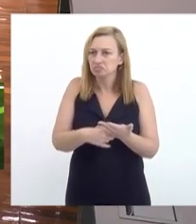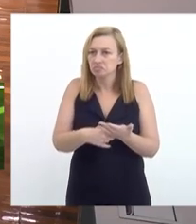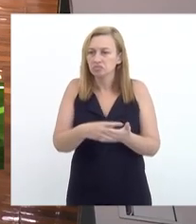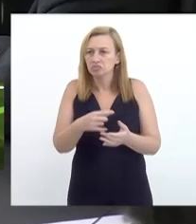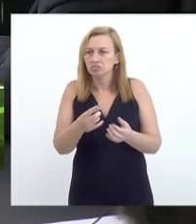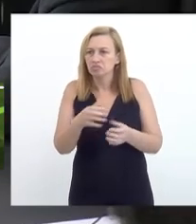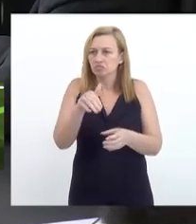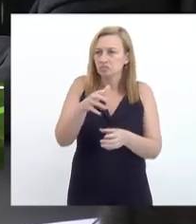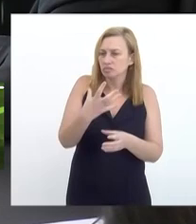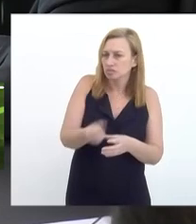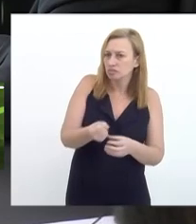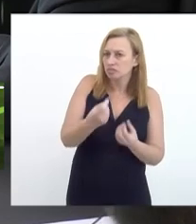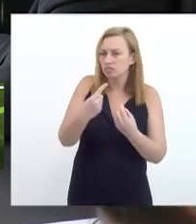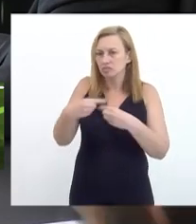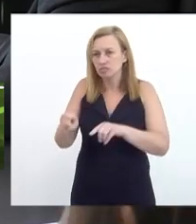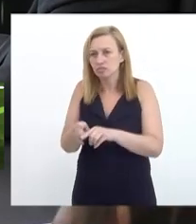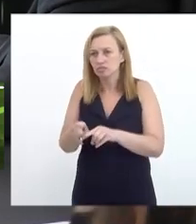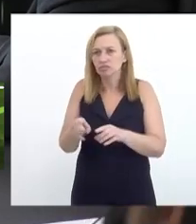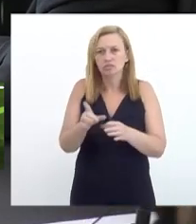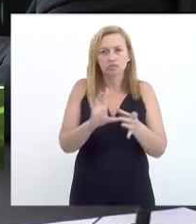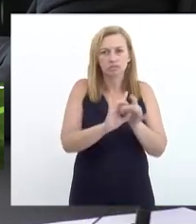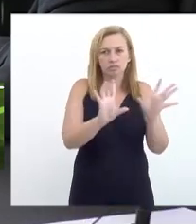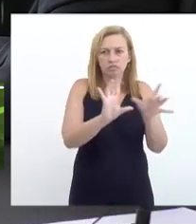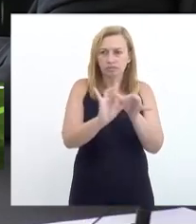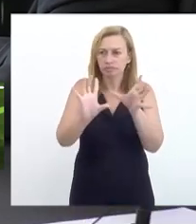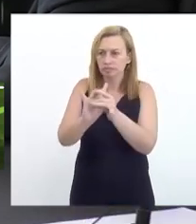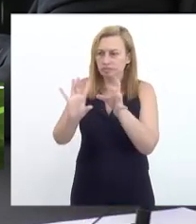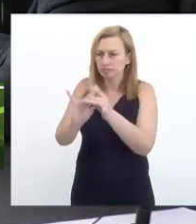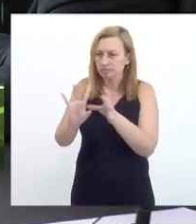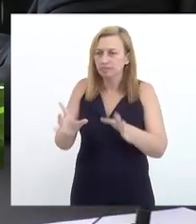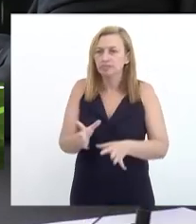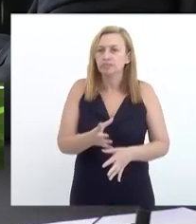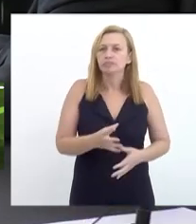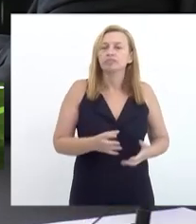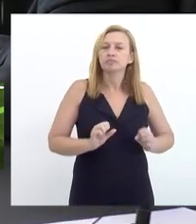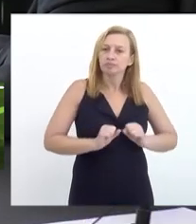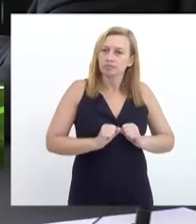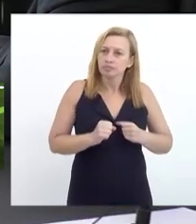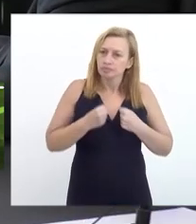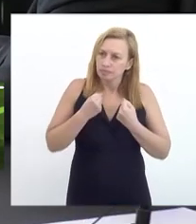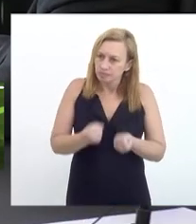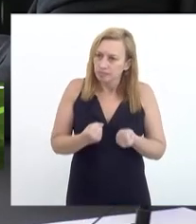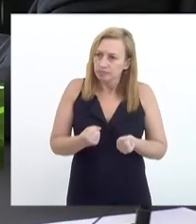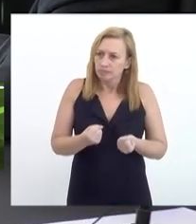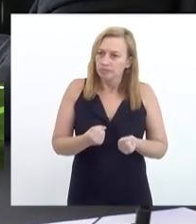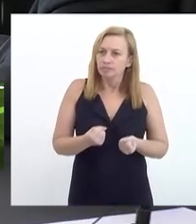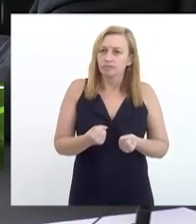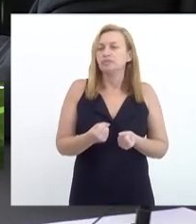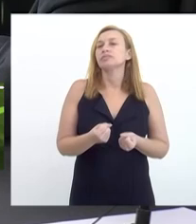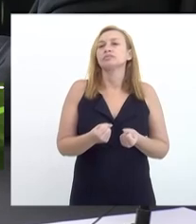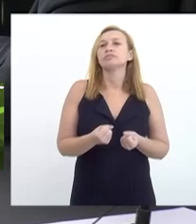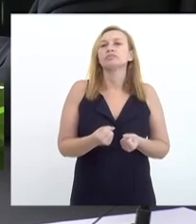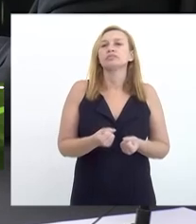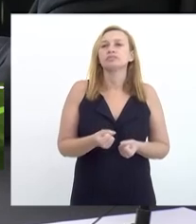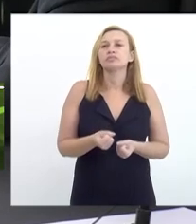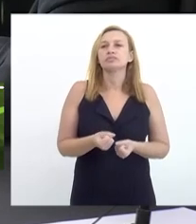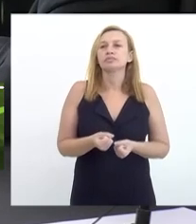Contra As bancadas Têm liberdade Nós tentamos Nós nos esforçamos Muito Para tentar